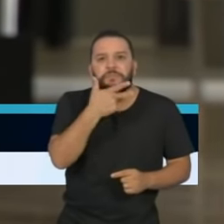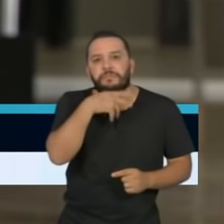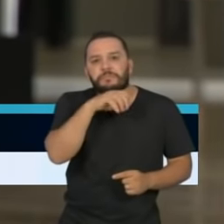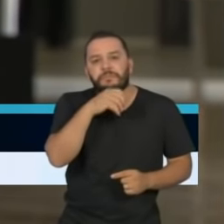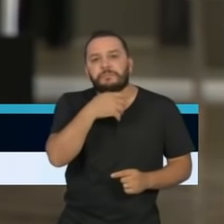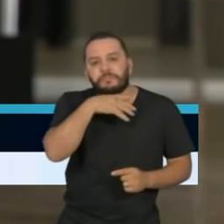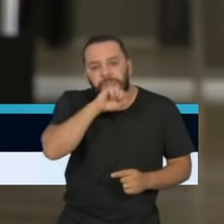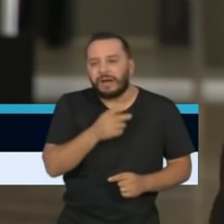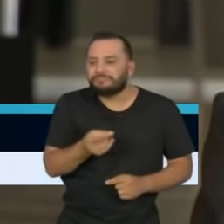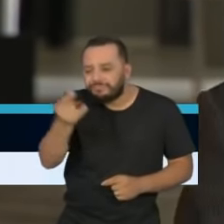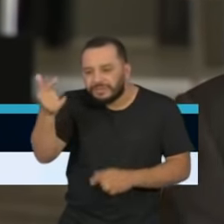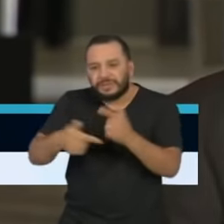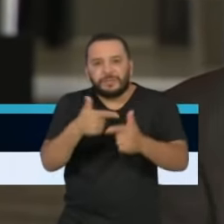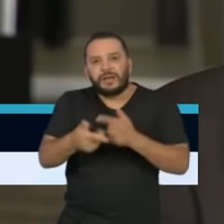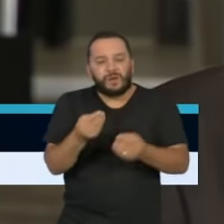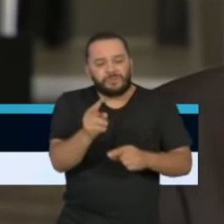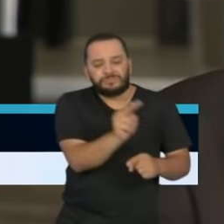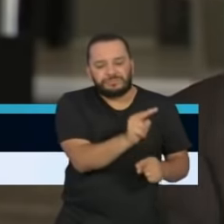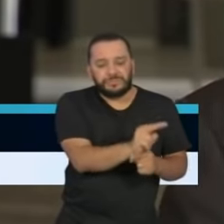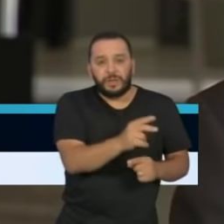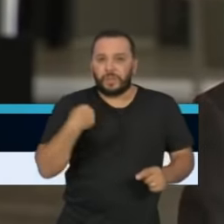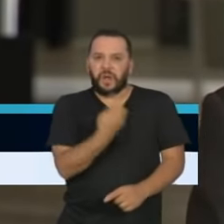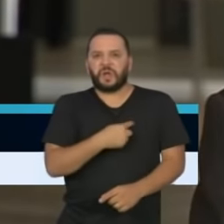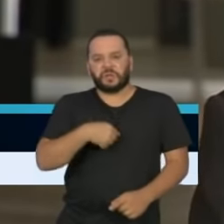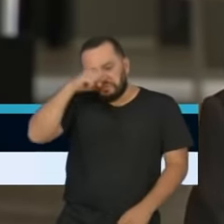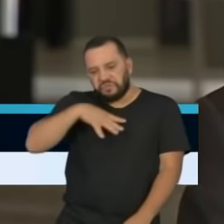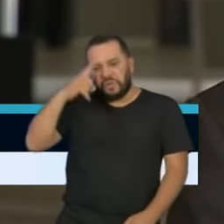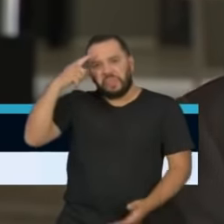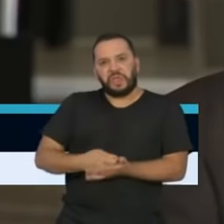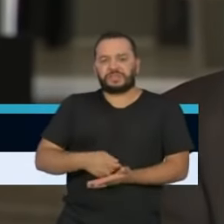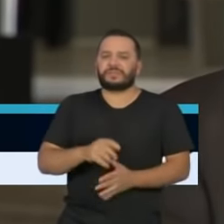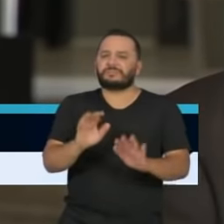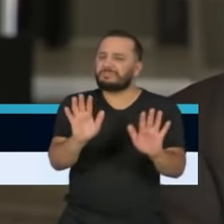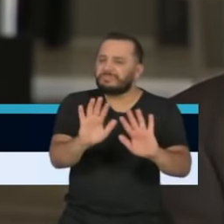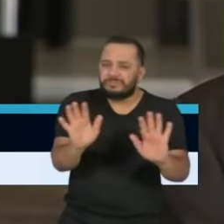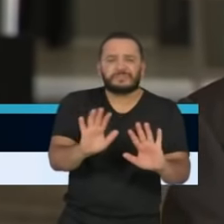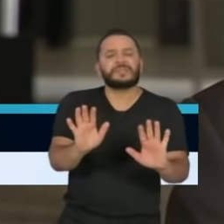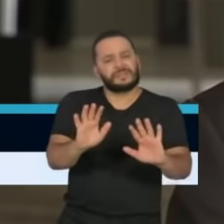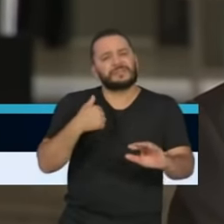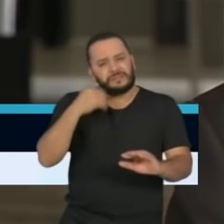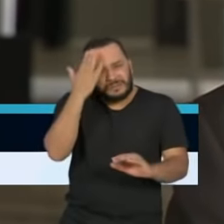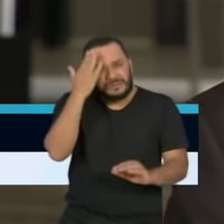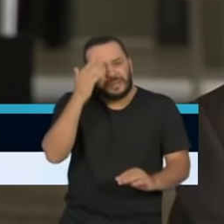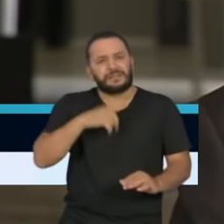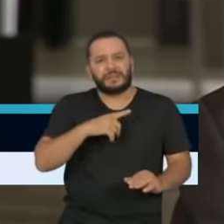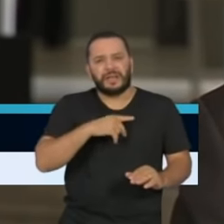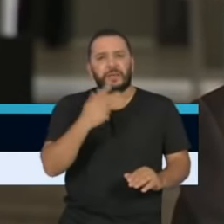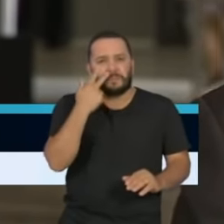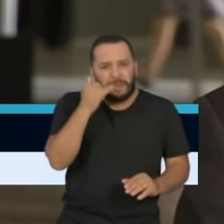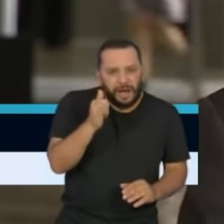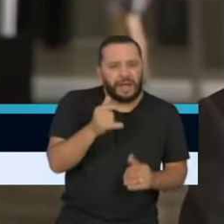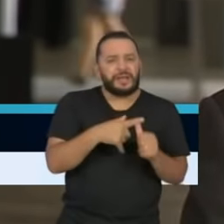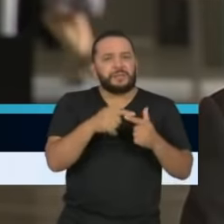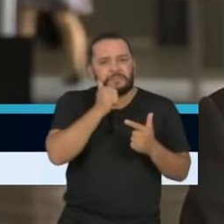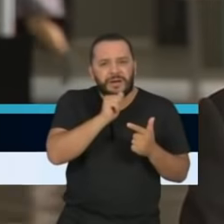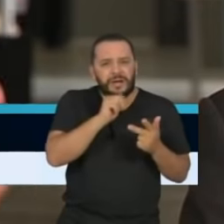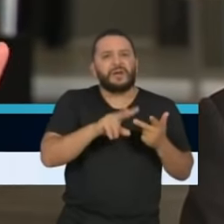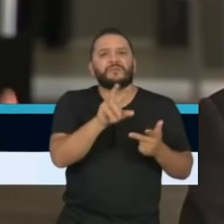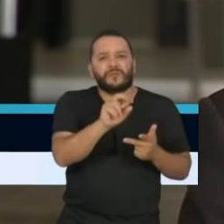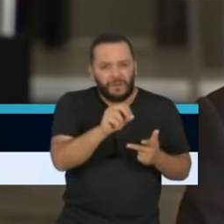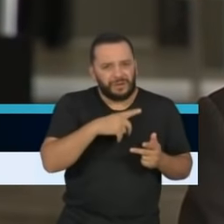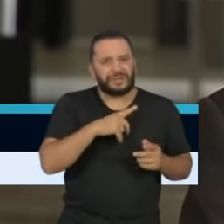é tomada abruptamente, no impulso, e sem conhecer o que isto leva de dificuldade para pais, avós, nós